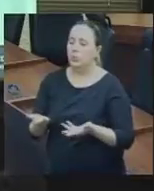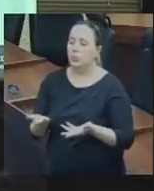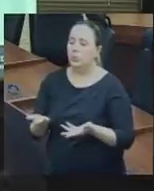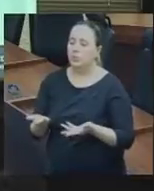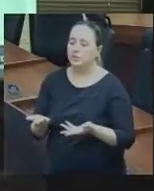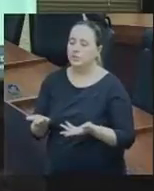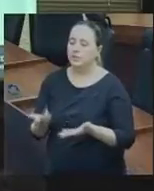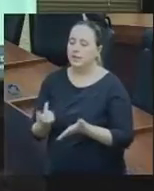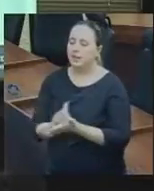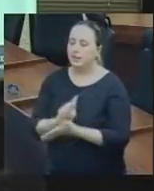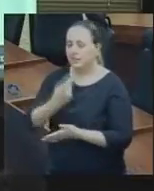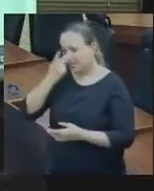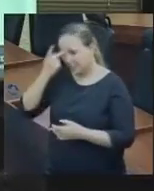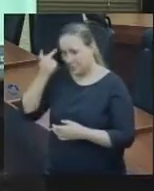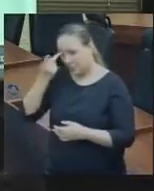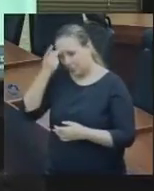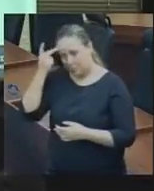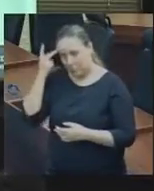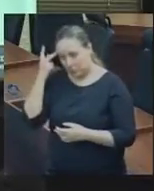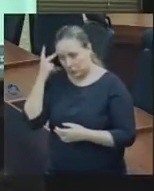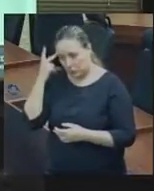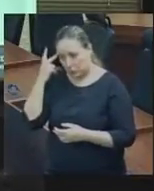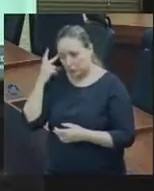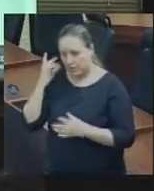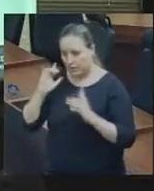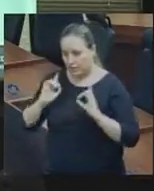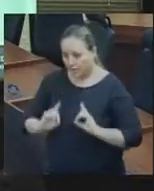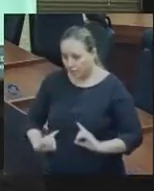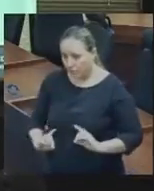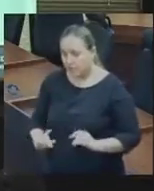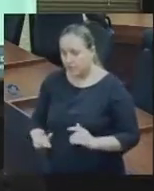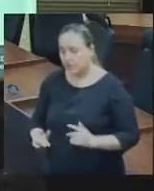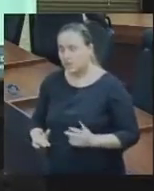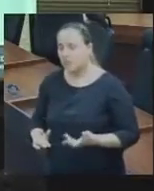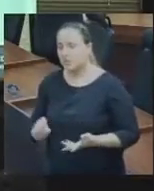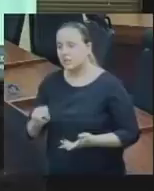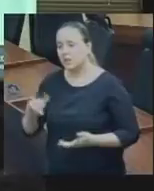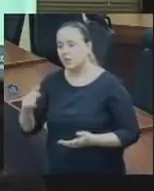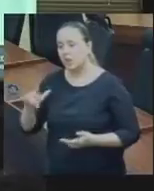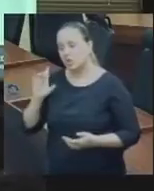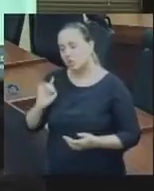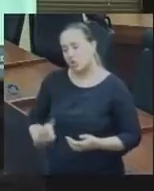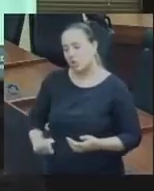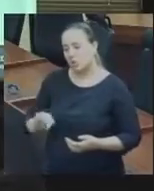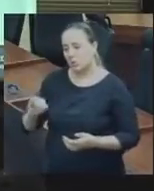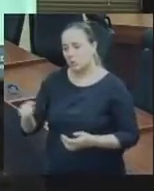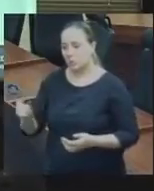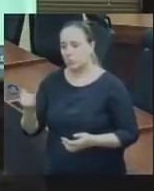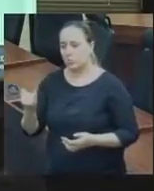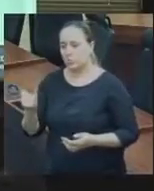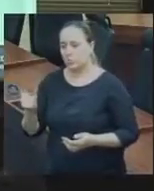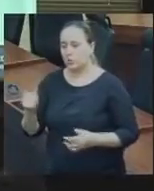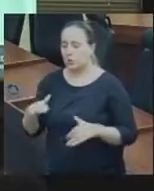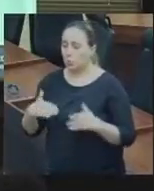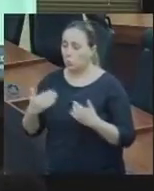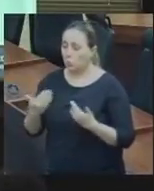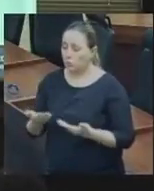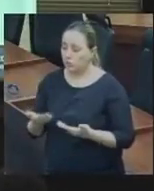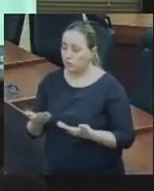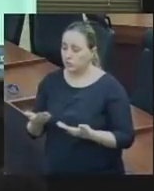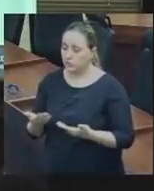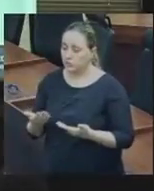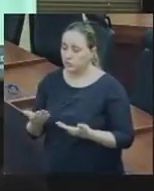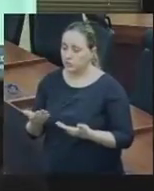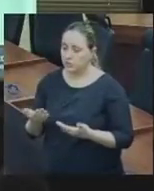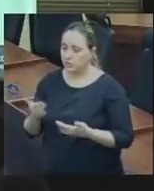priva uma pessoa é de direitos e oportunidades quando os mecanismos de